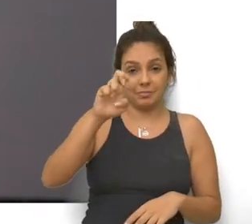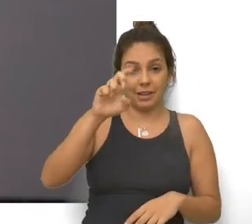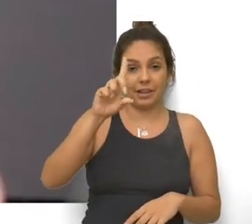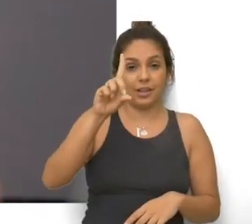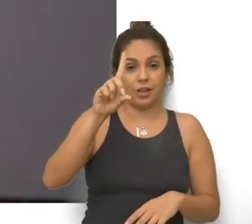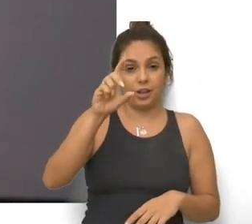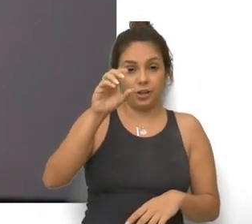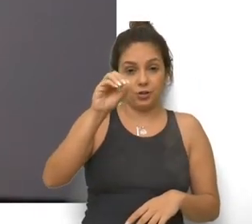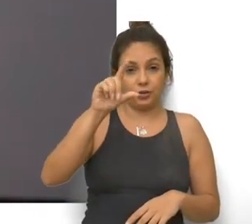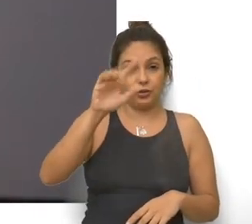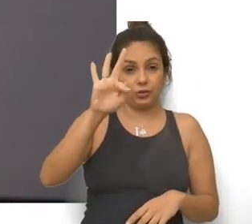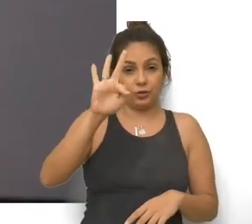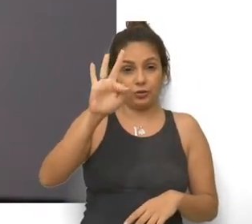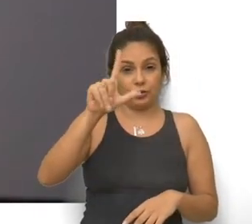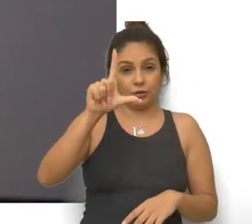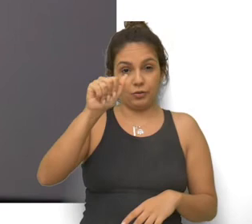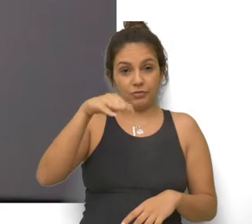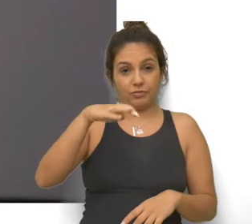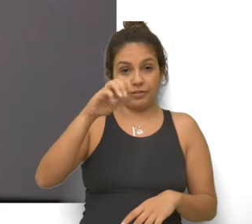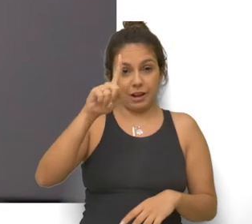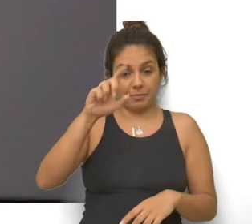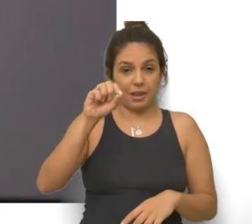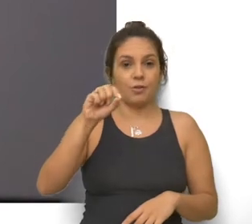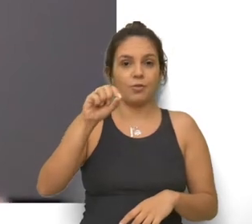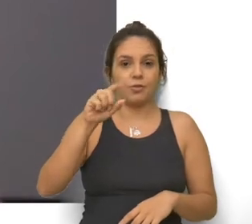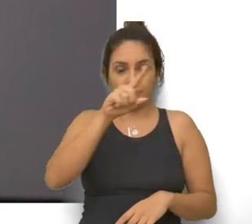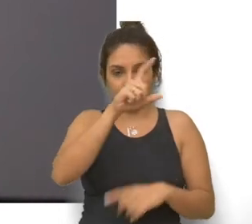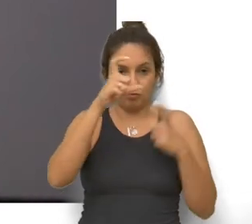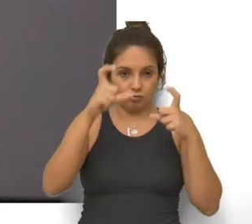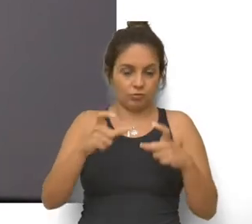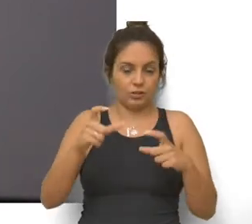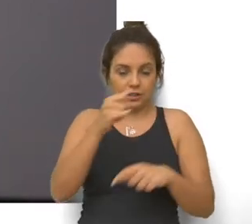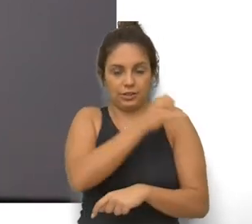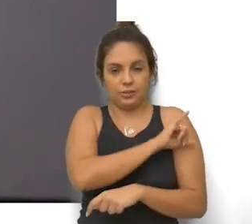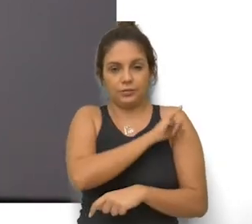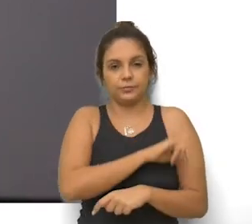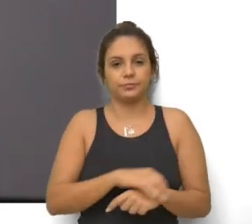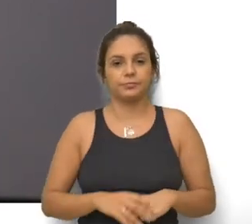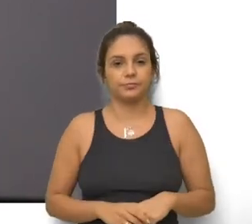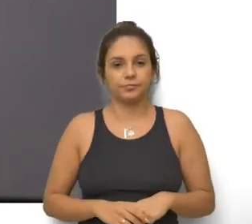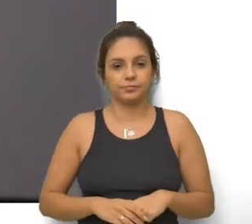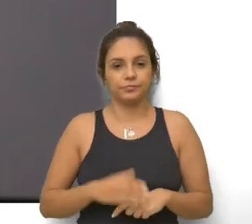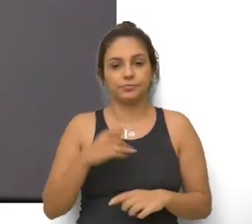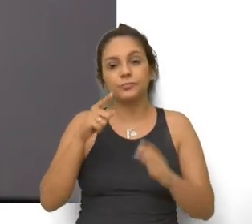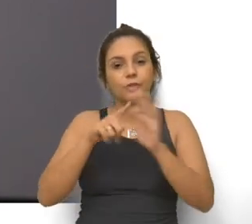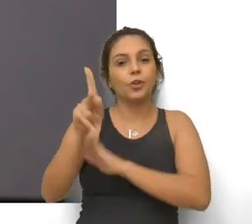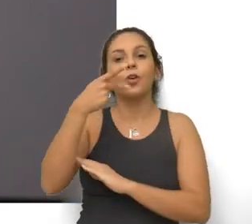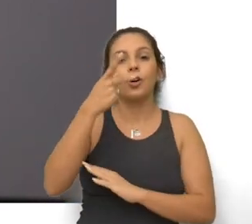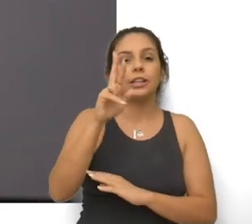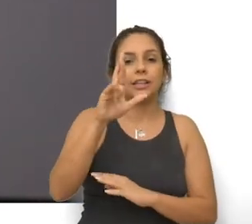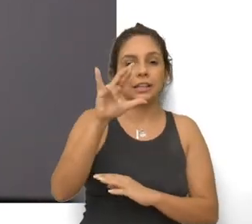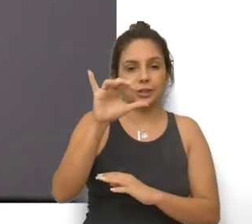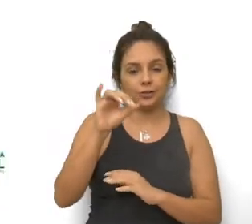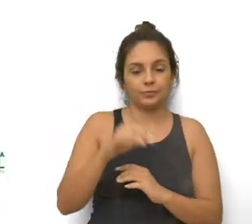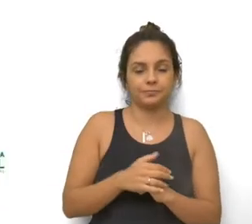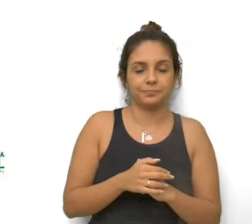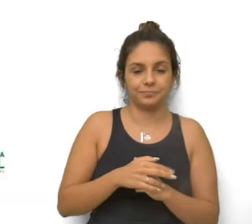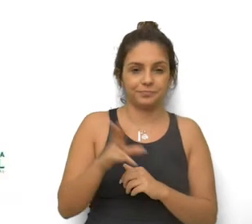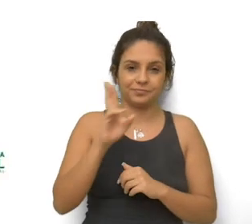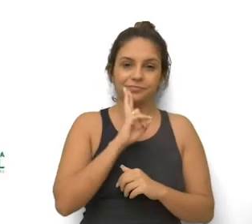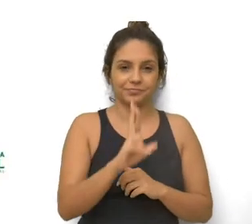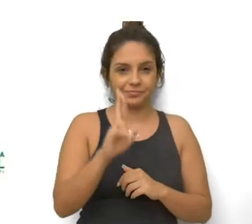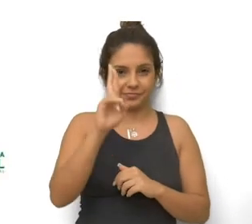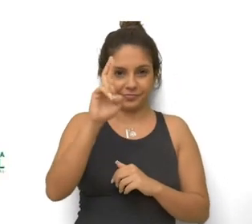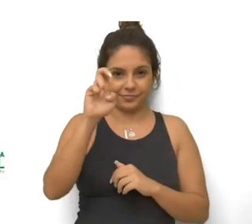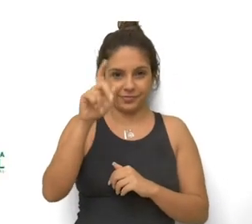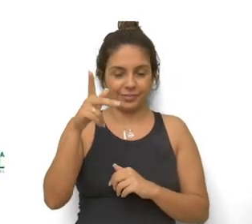Macedo Soares, para o Teatro Manchete, né? Como que foi lá, Regina, essa temporada? Bom, eu acho que a gente